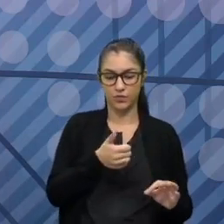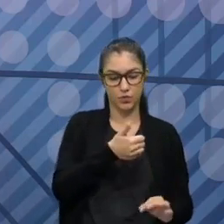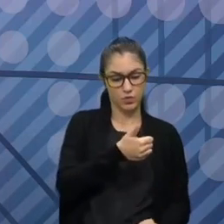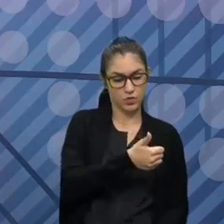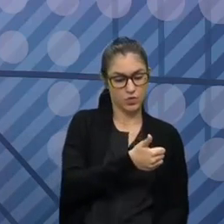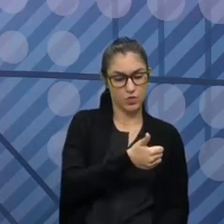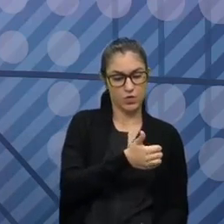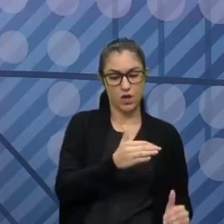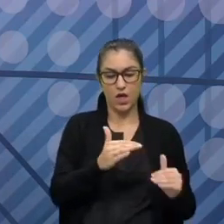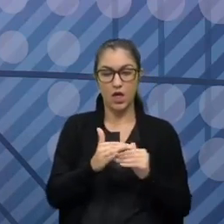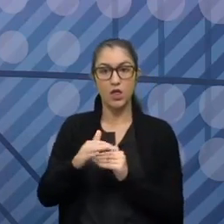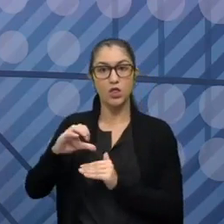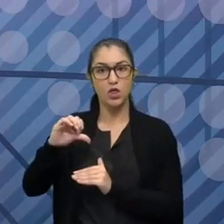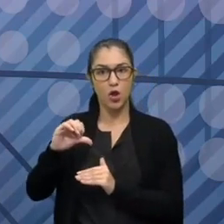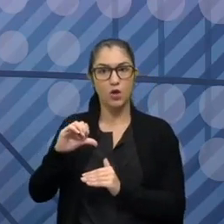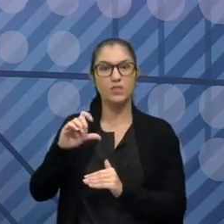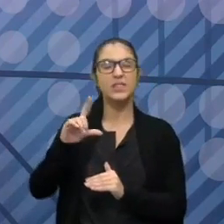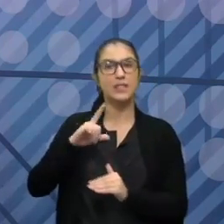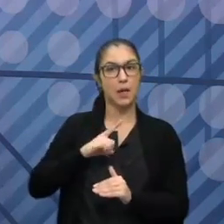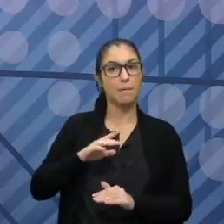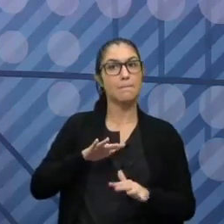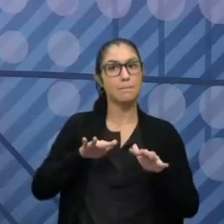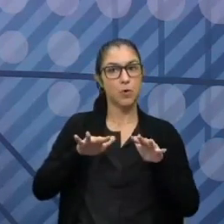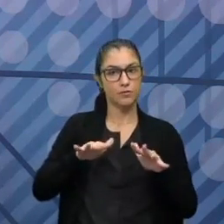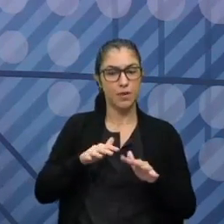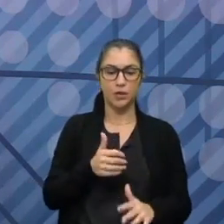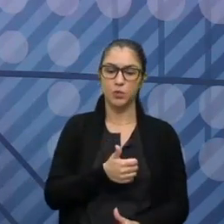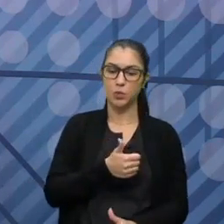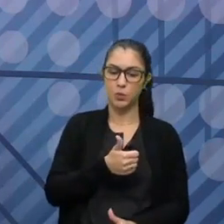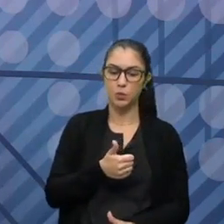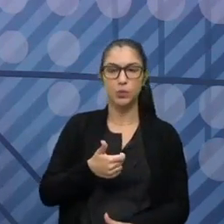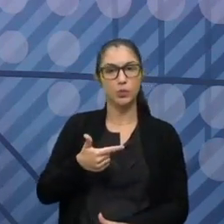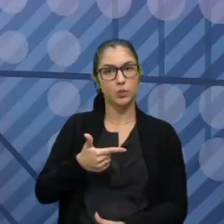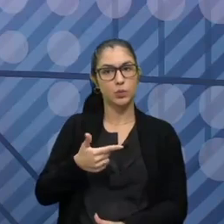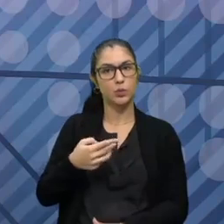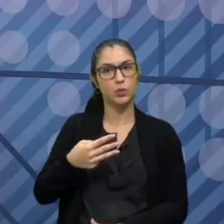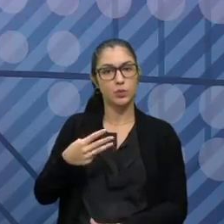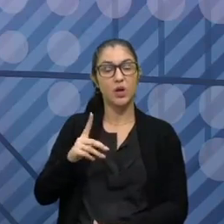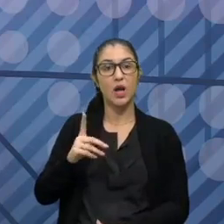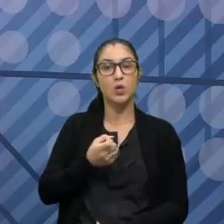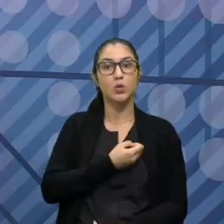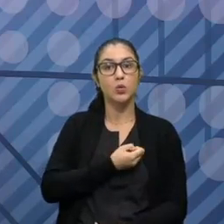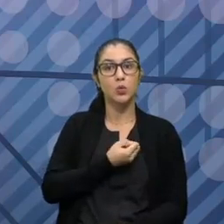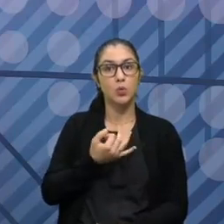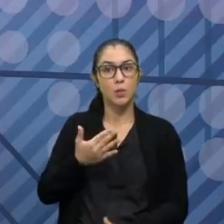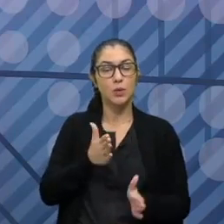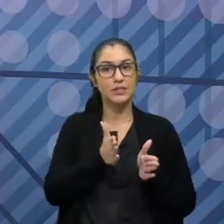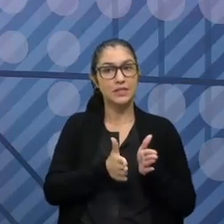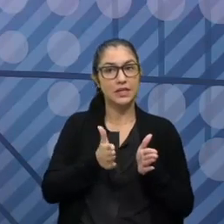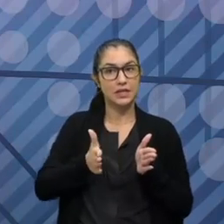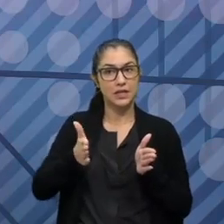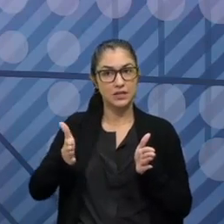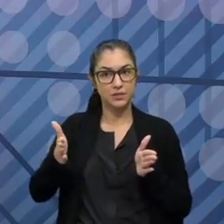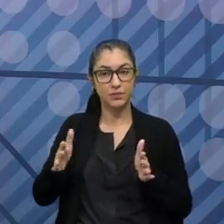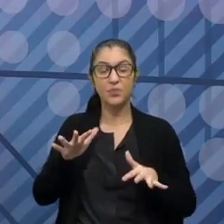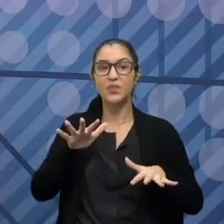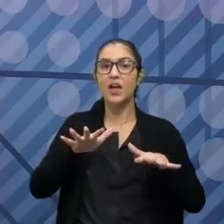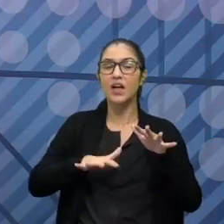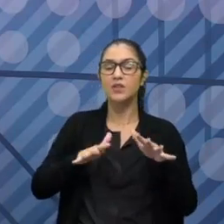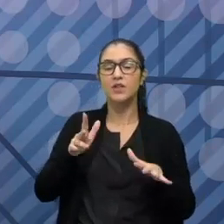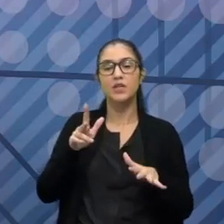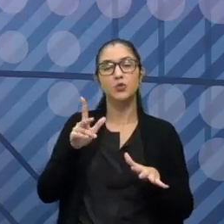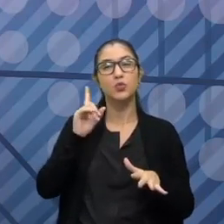o 9 são números com movimento, certo? Esses são os números usados para seriação. Às vezes, o